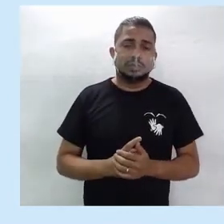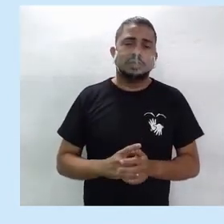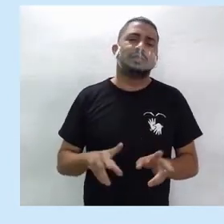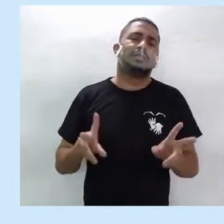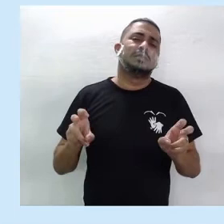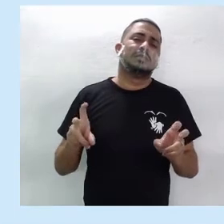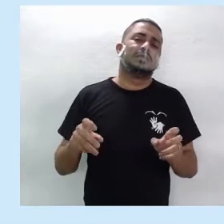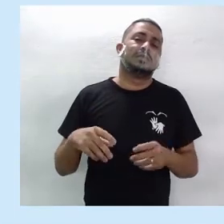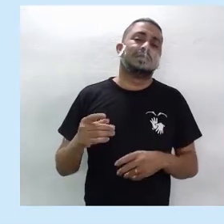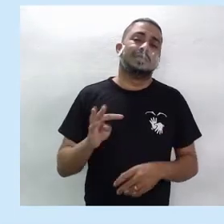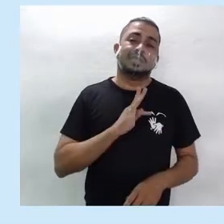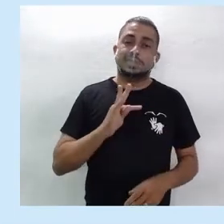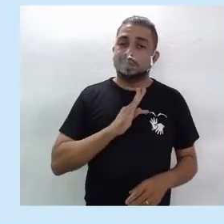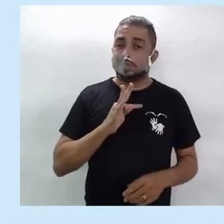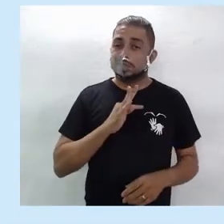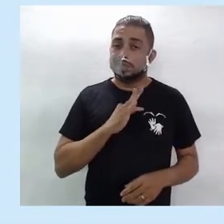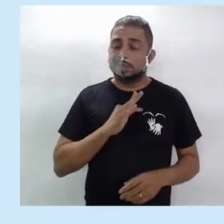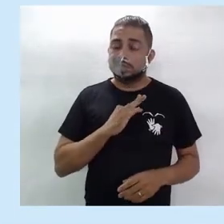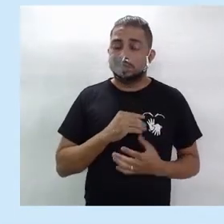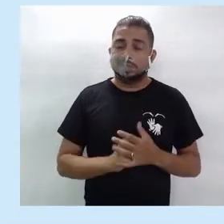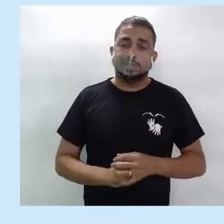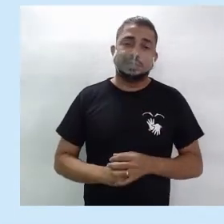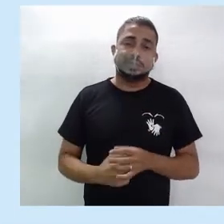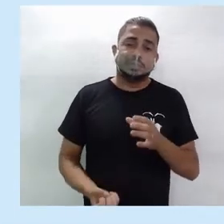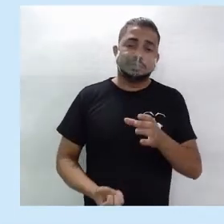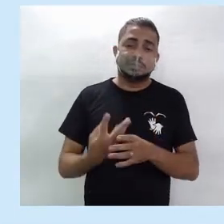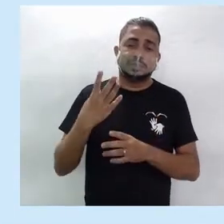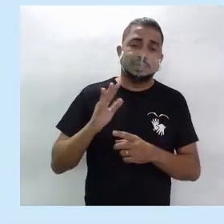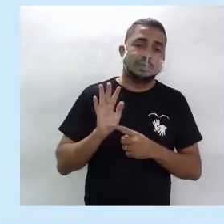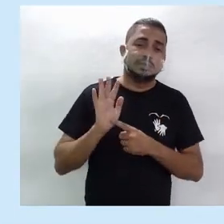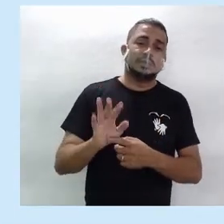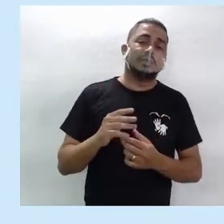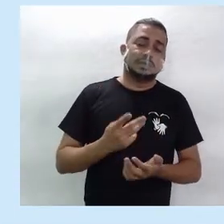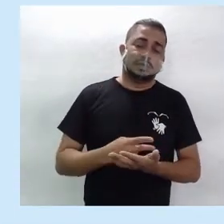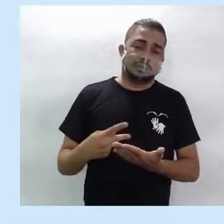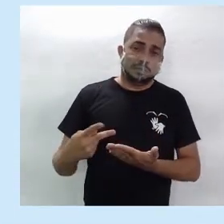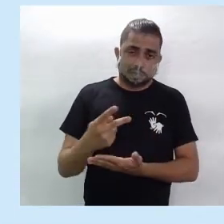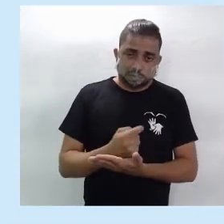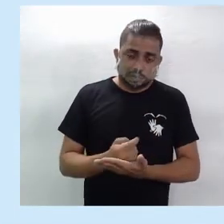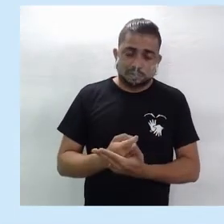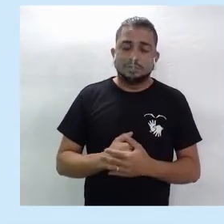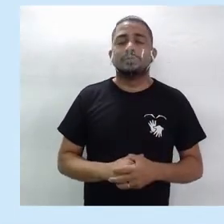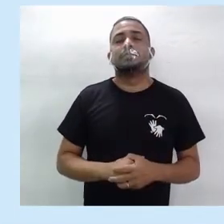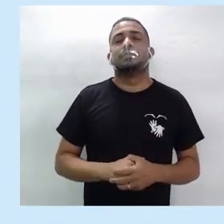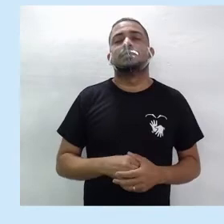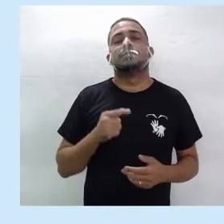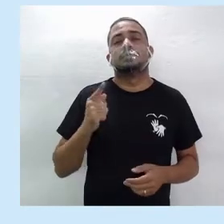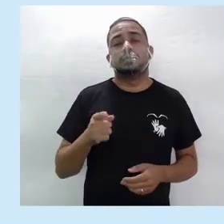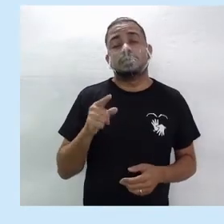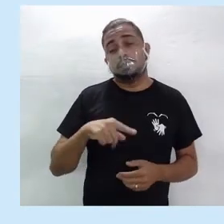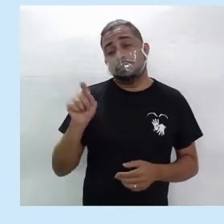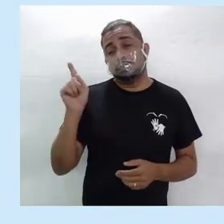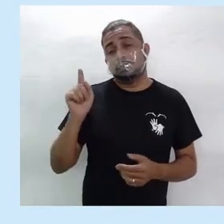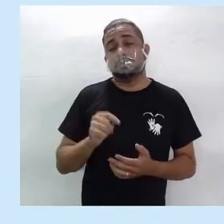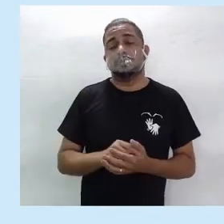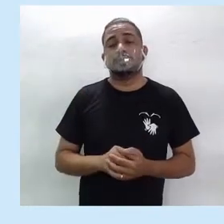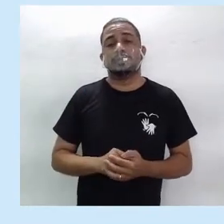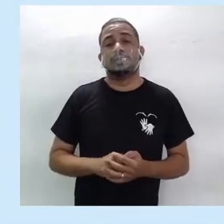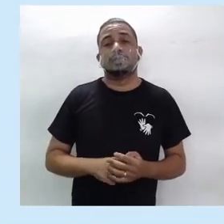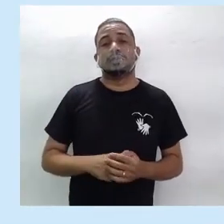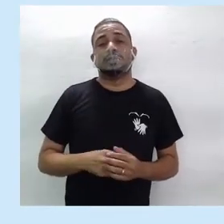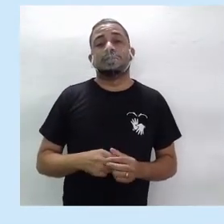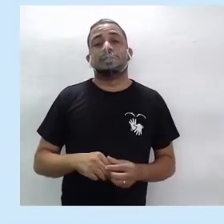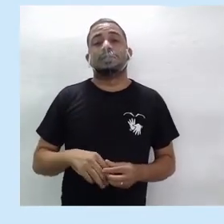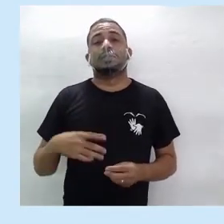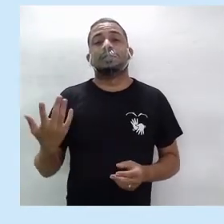a técnica de criação e projeção dos mapas, tá? Aí você vai assinalar nessa questão